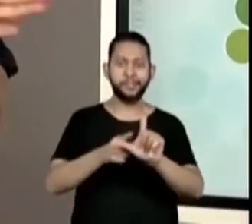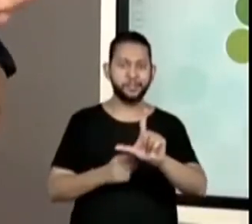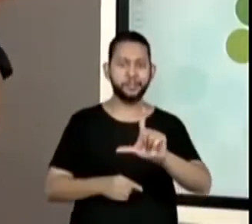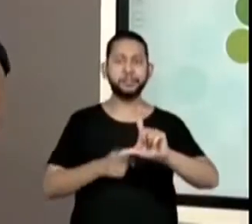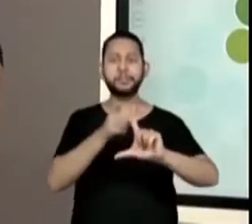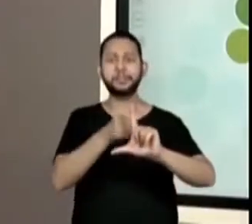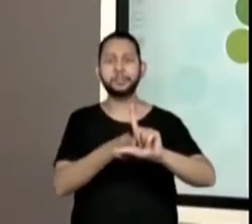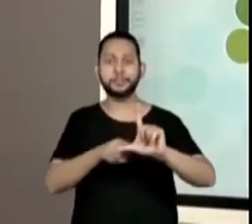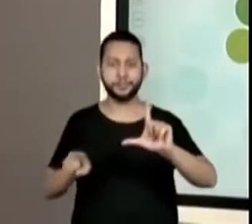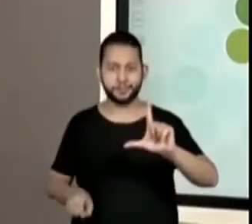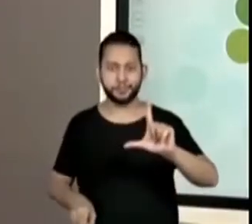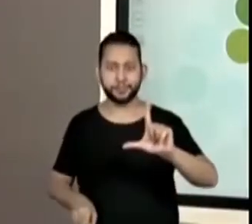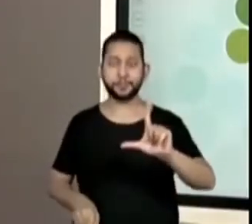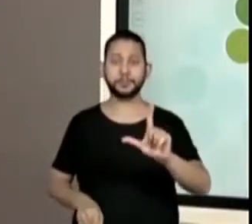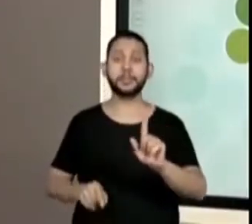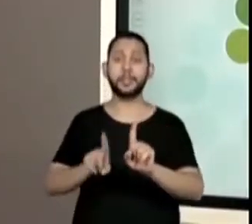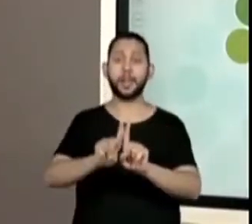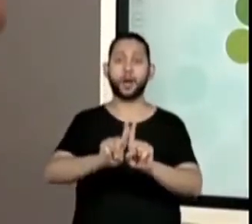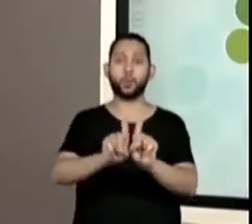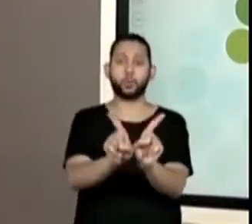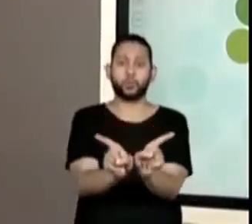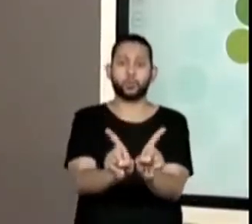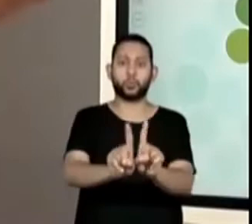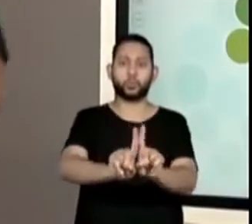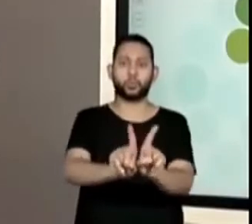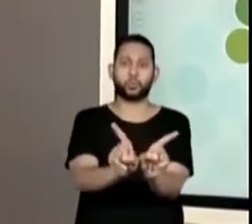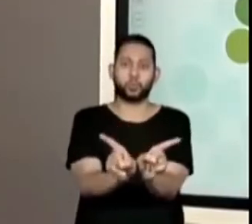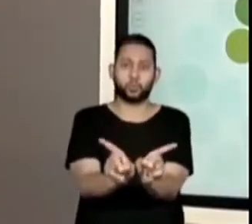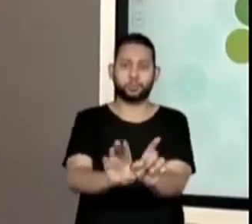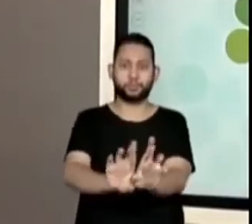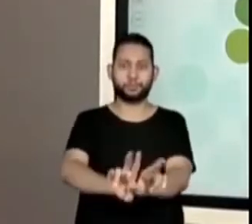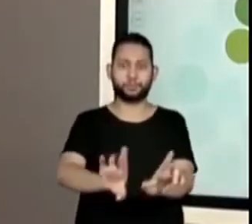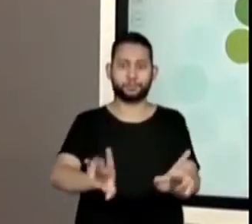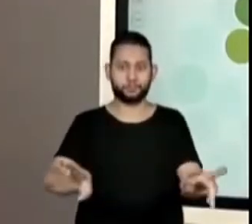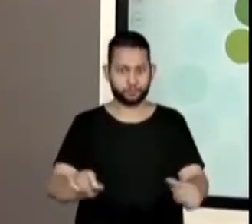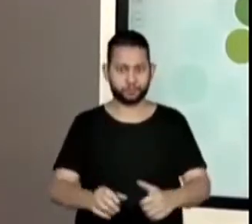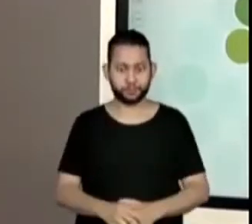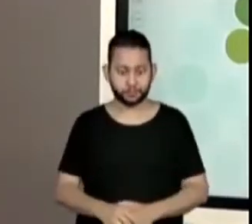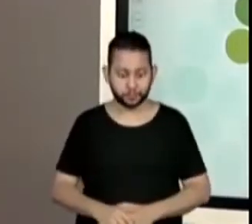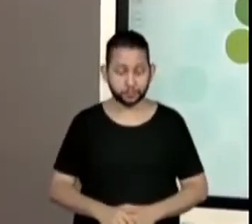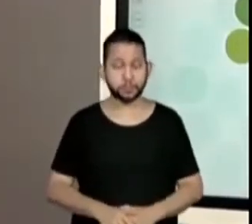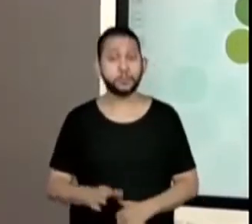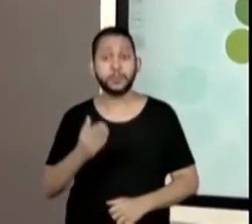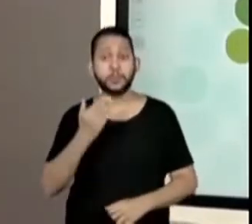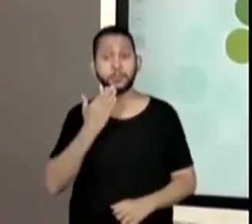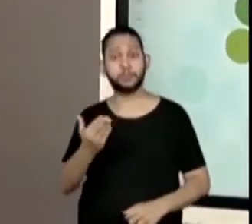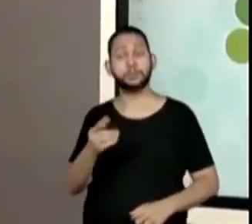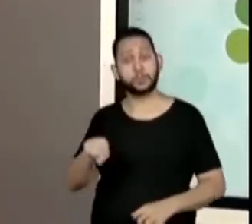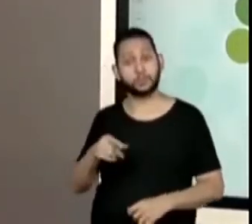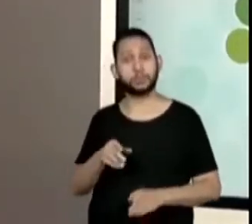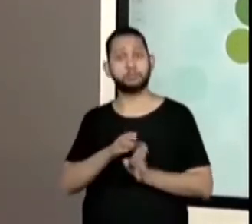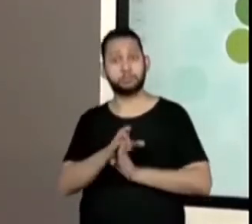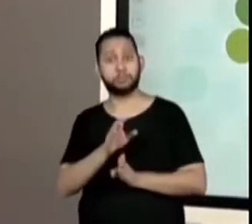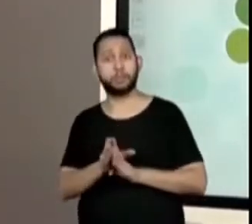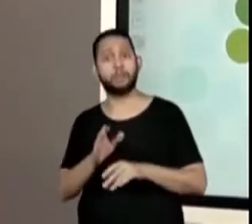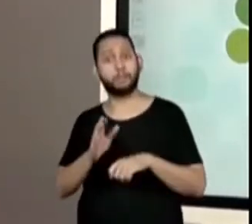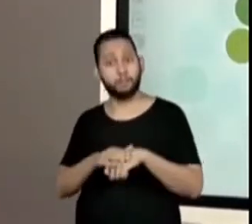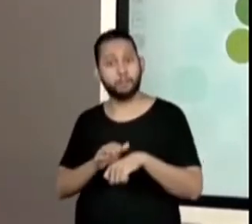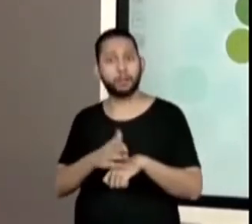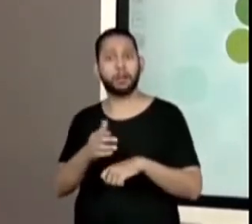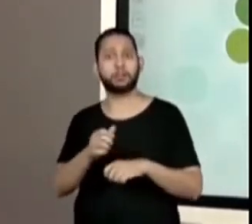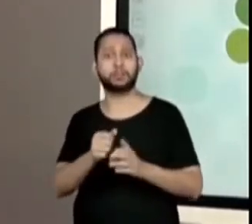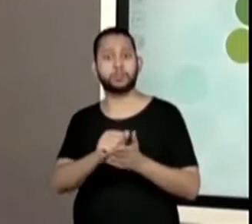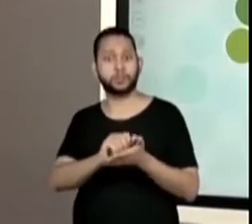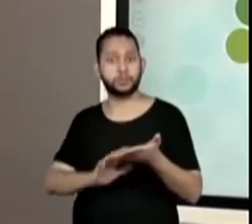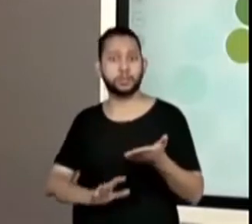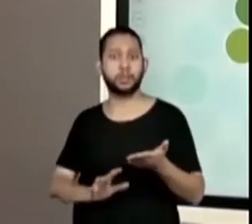Ângulos retos e ângulos não retos. Então, assim... Eu recomendo que vocês façam a atividade à medida que eu for explicando,